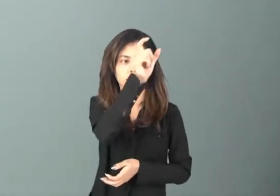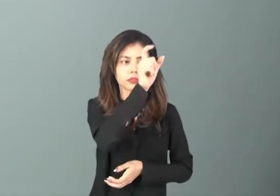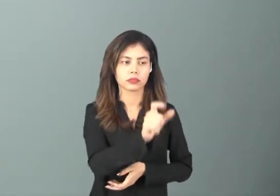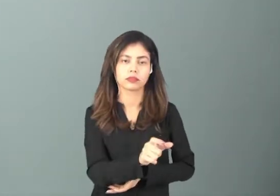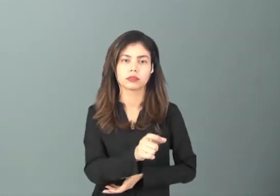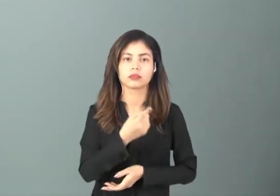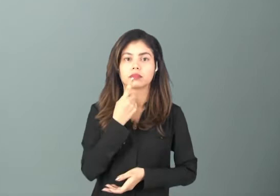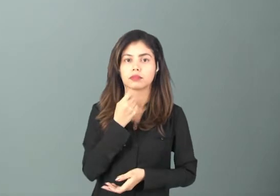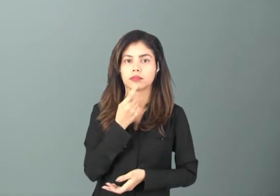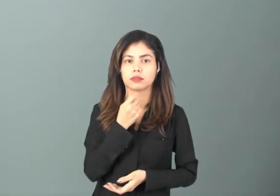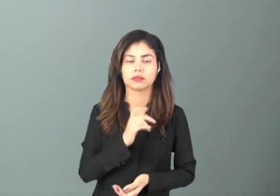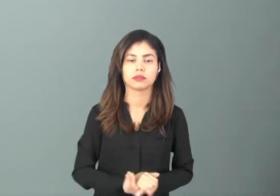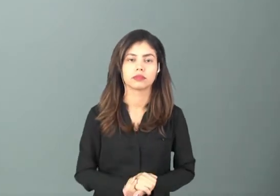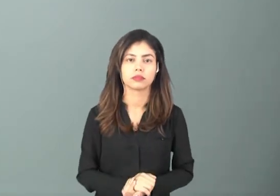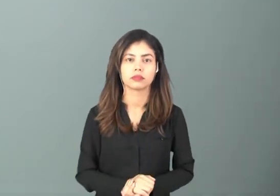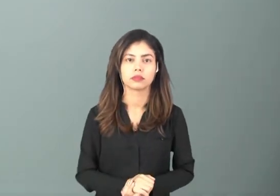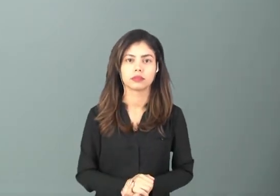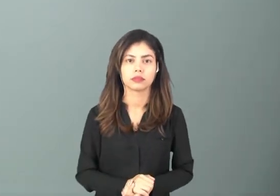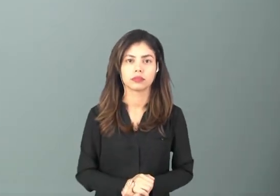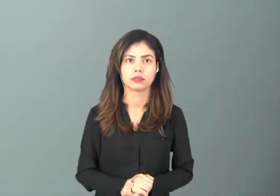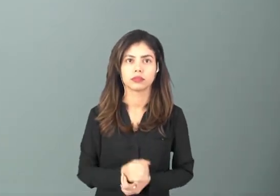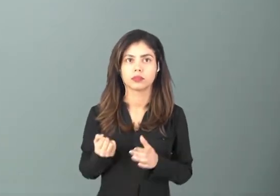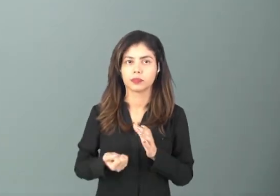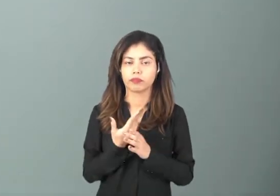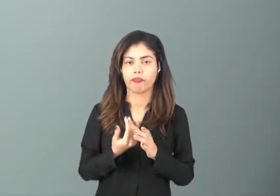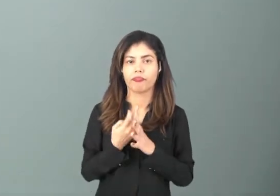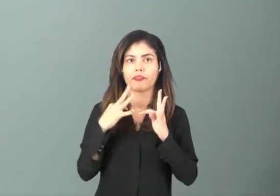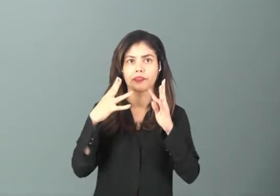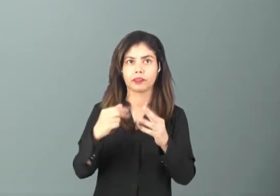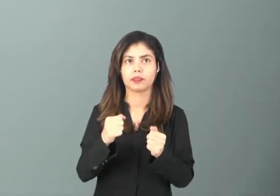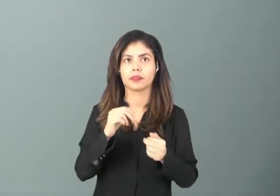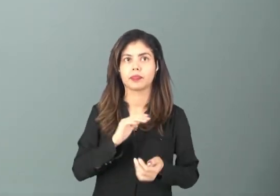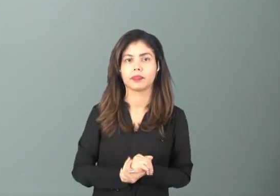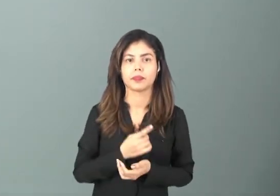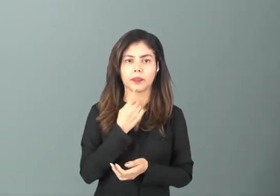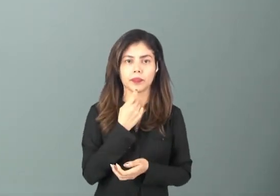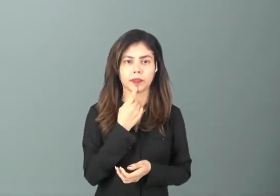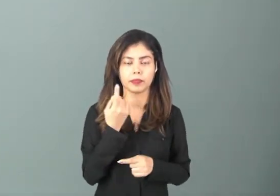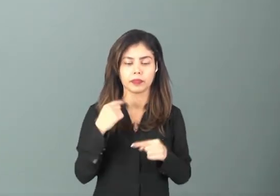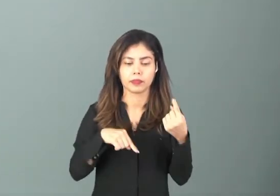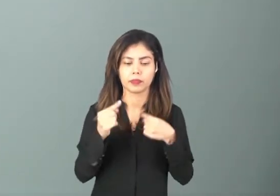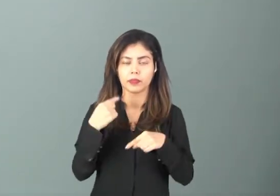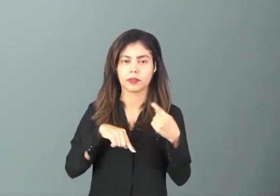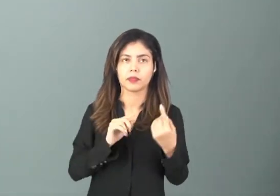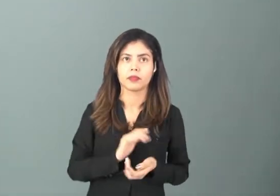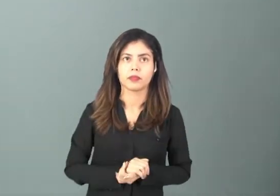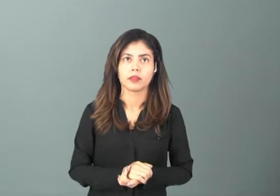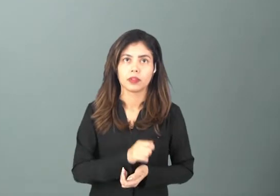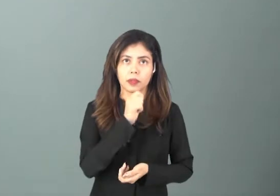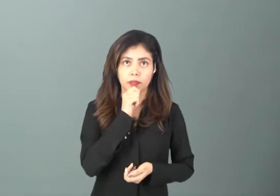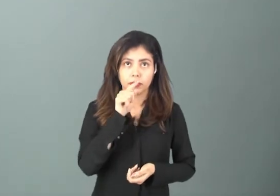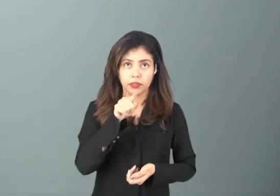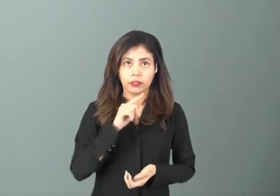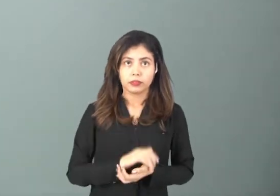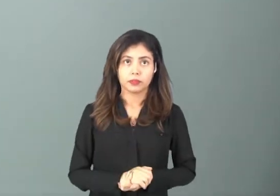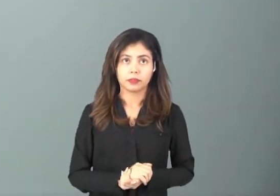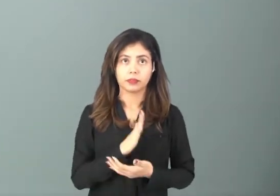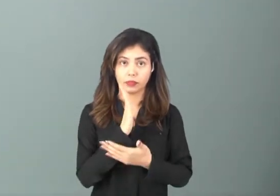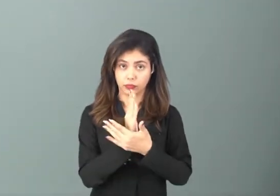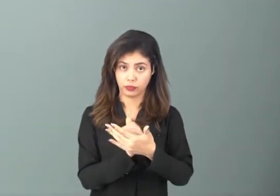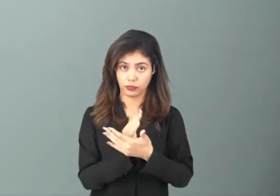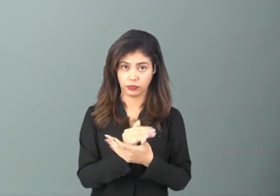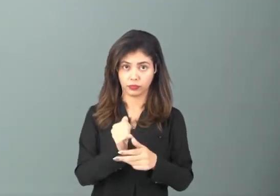medula óssea vermelha né que é onde vai estar sendo produzido todas as nossas células São Luís EA que a gente tem aí a